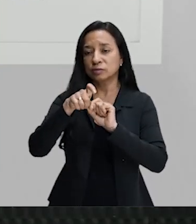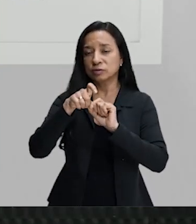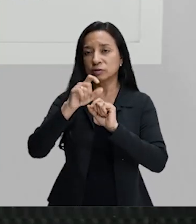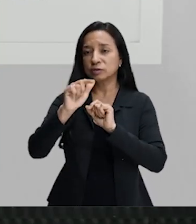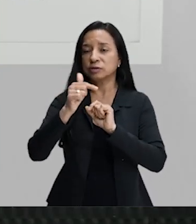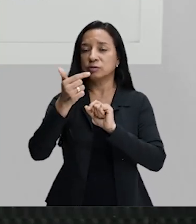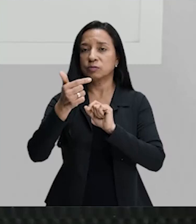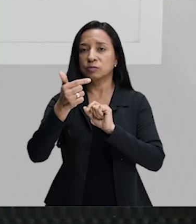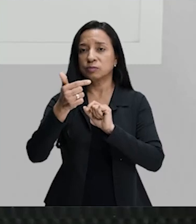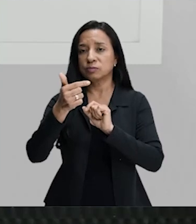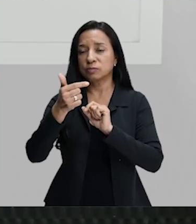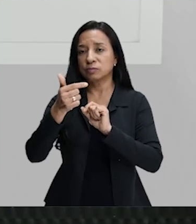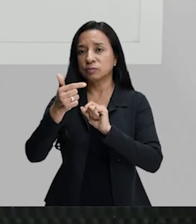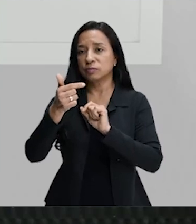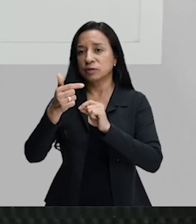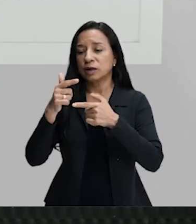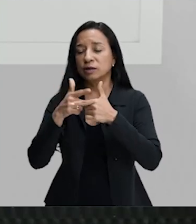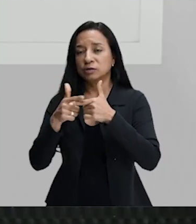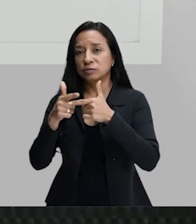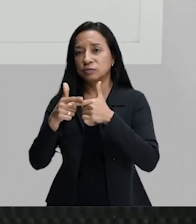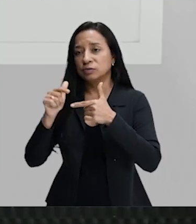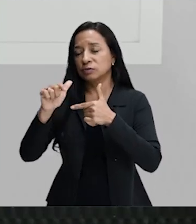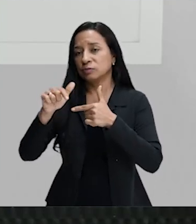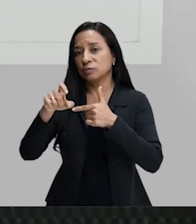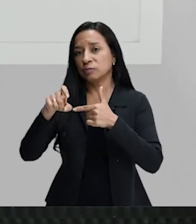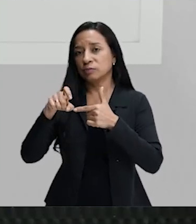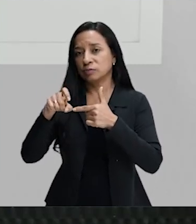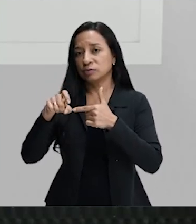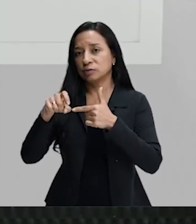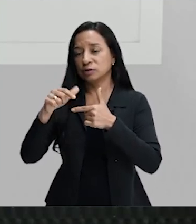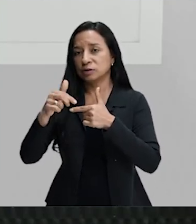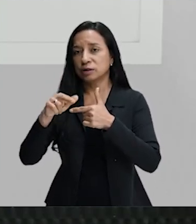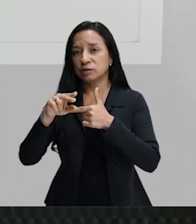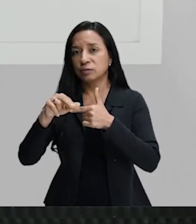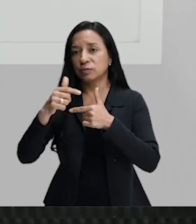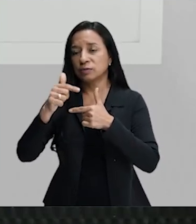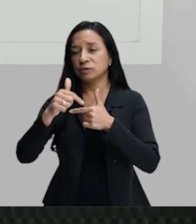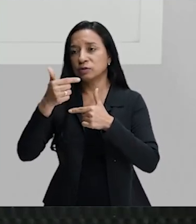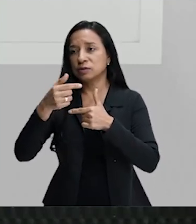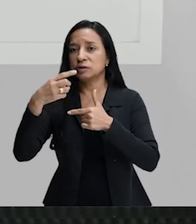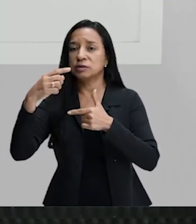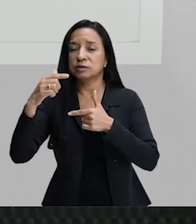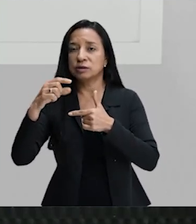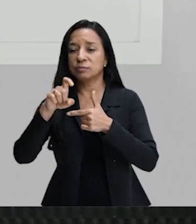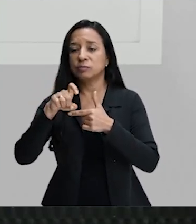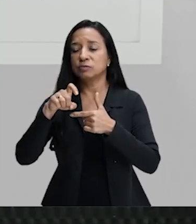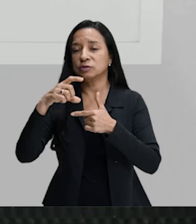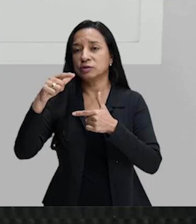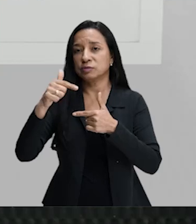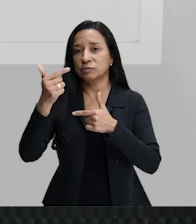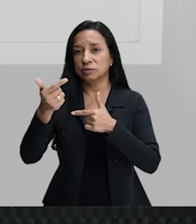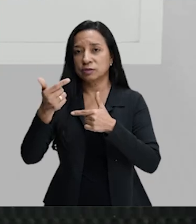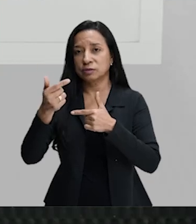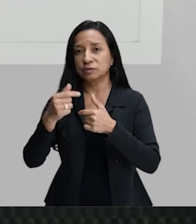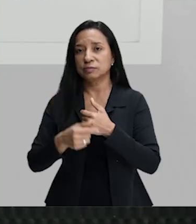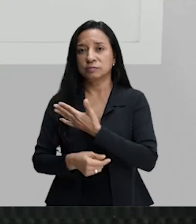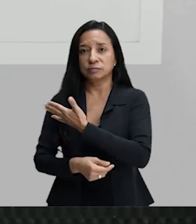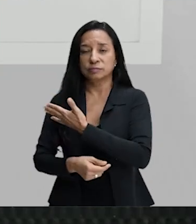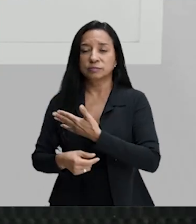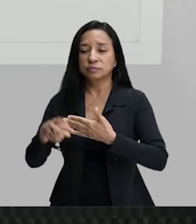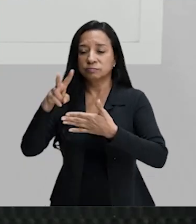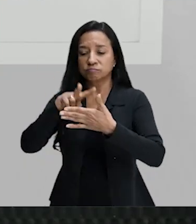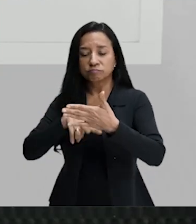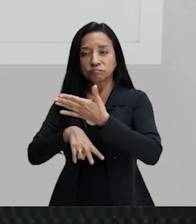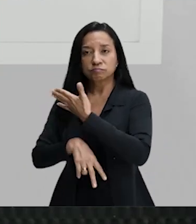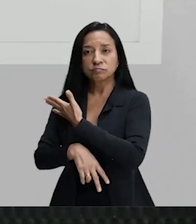dividido por x dá x ao quadrado, menos 4x ao quadrado dividido por x dá 4x,